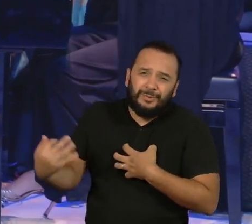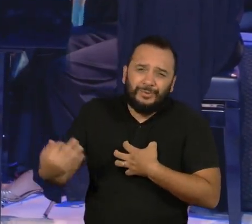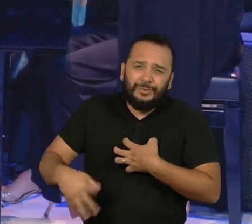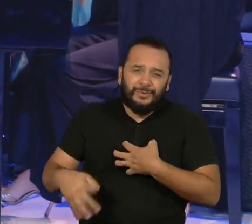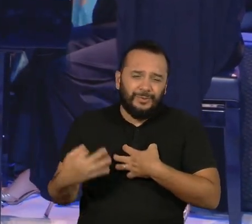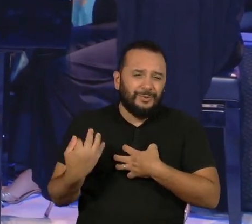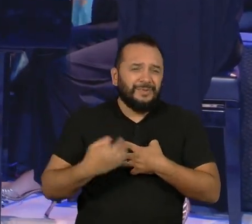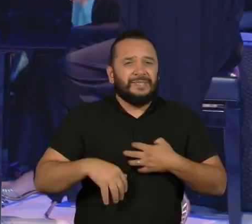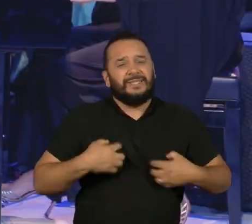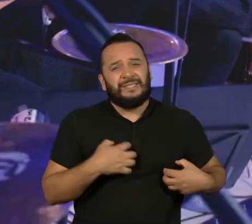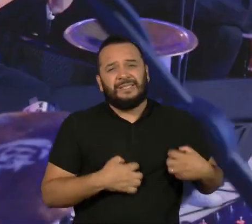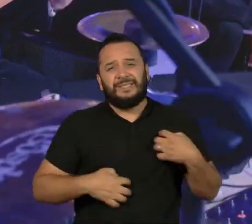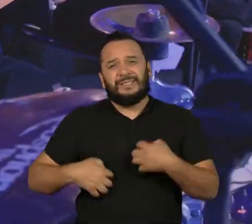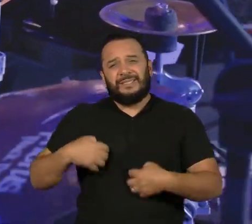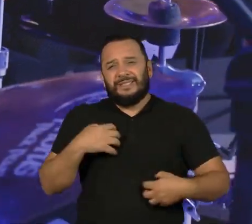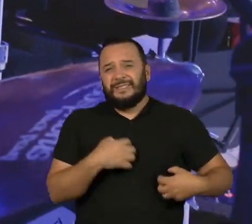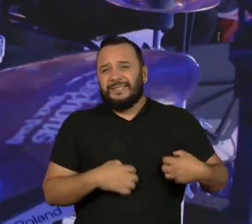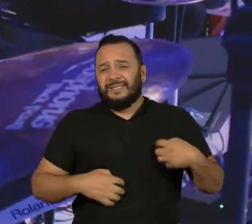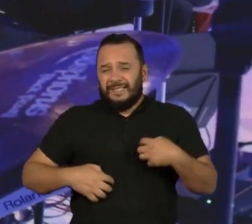doendo.